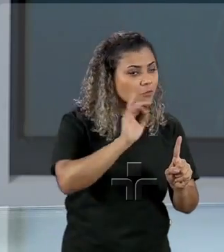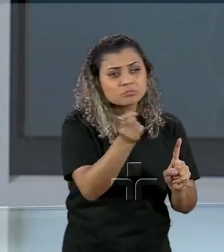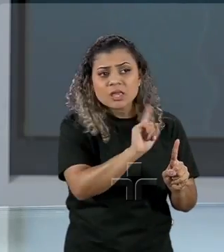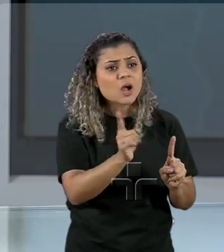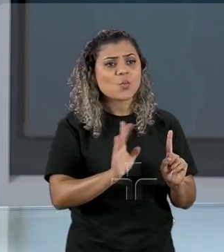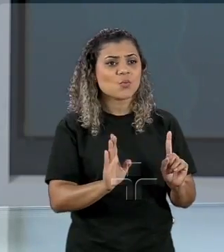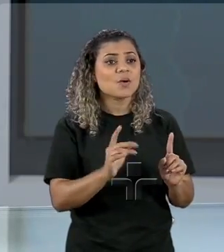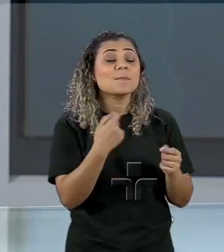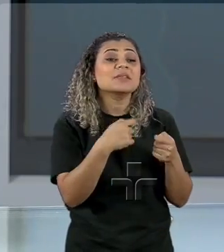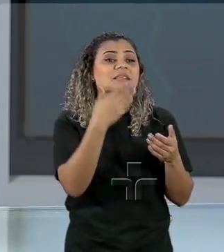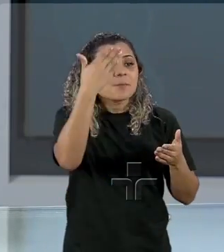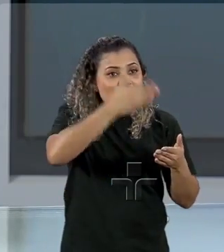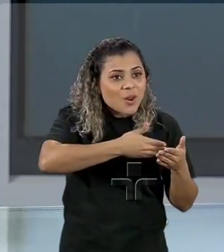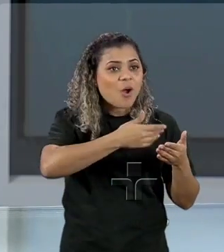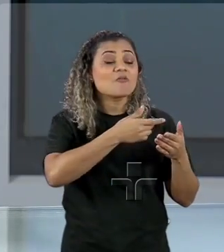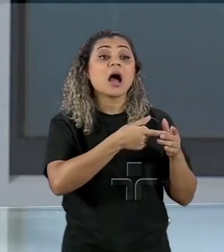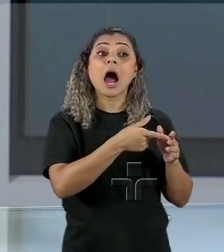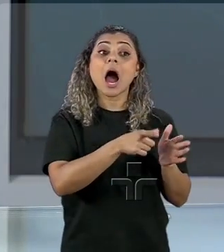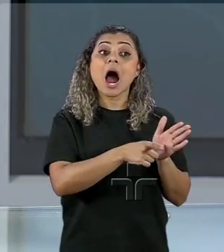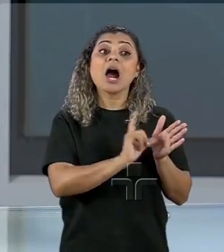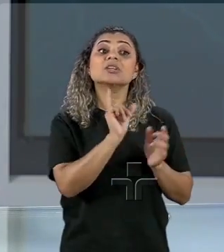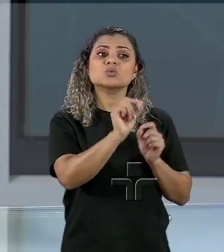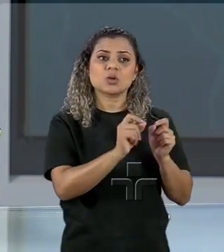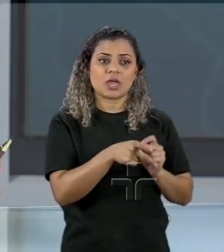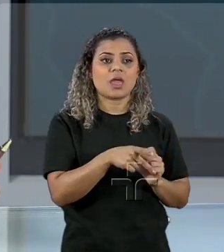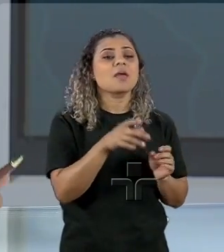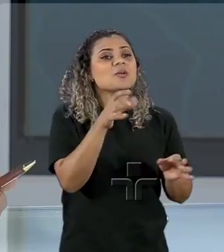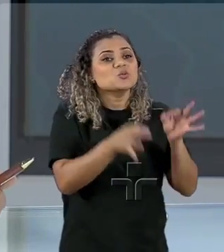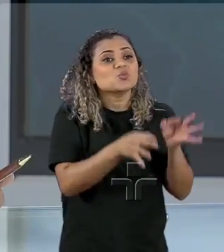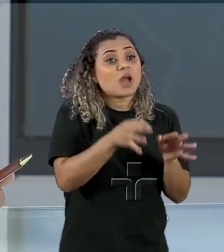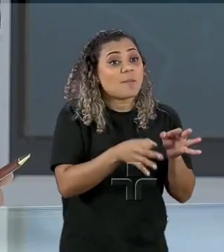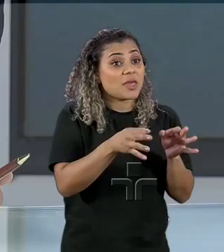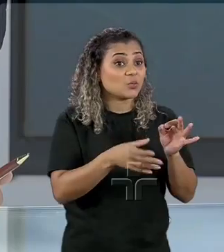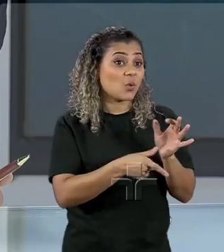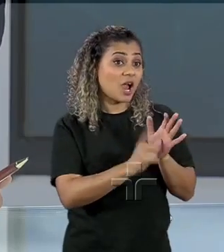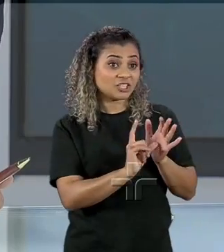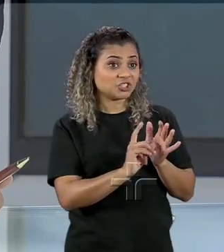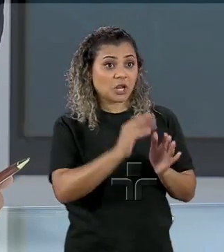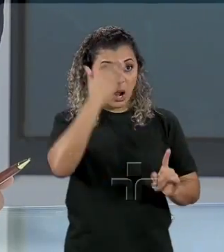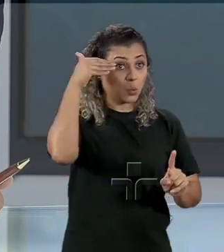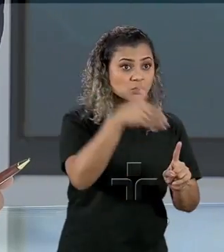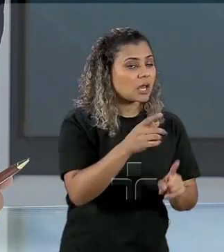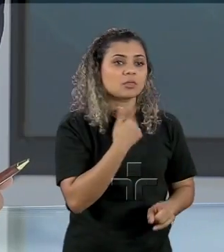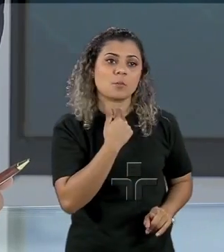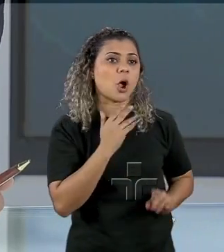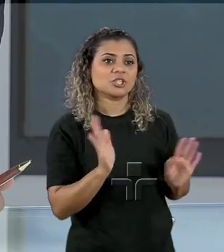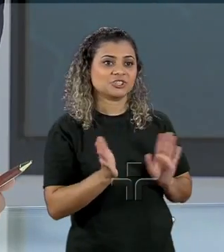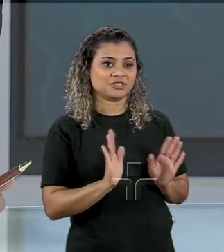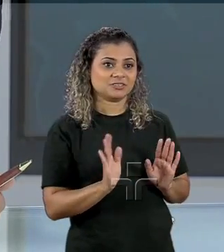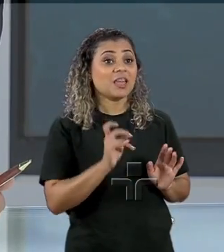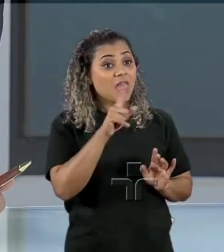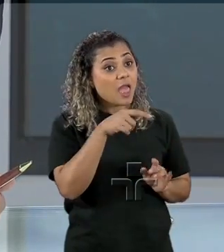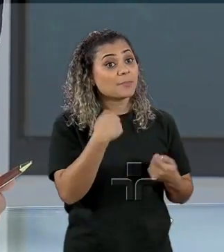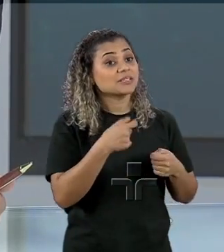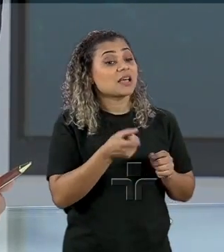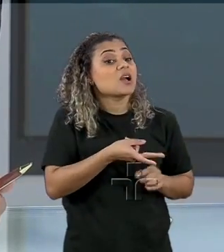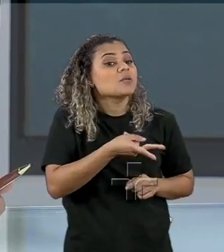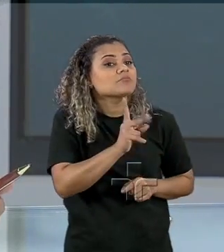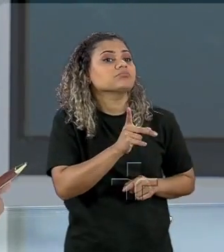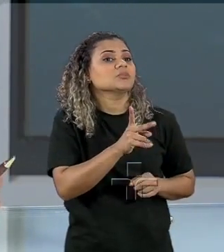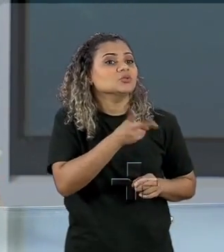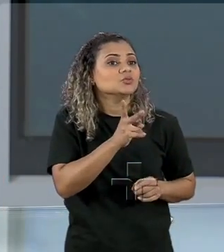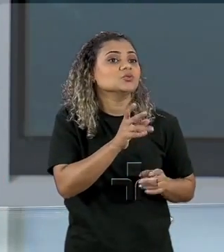formada, né? Antes do trânsito em julgado, ou seja, não cabe mais recurso, antes do